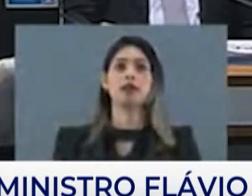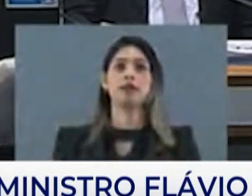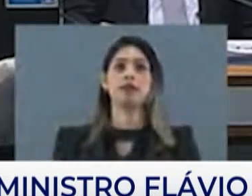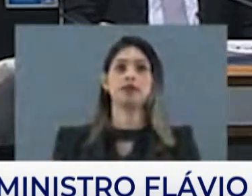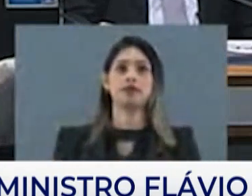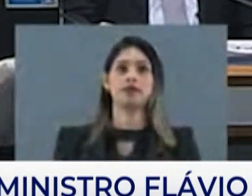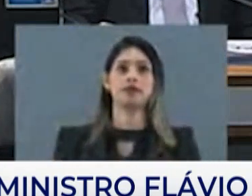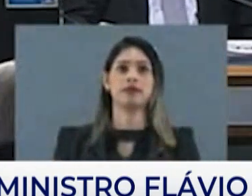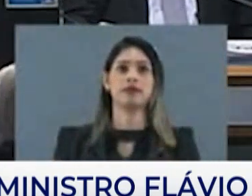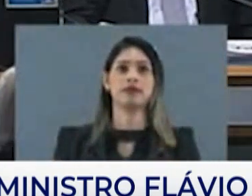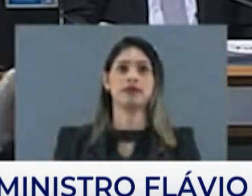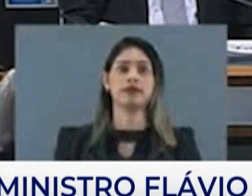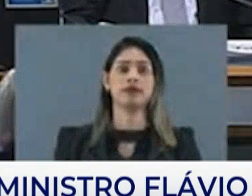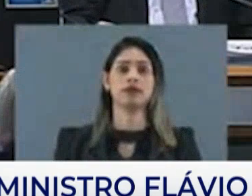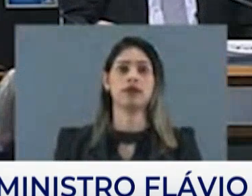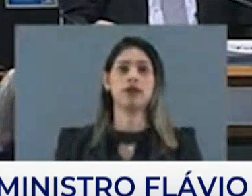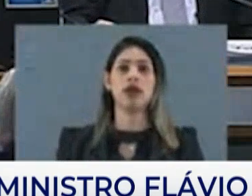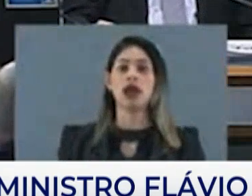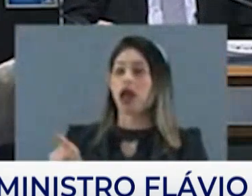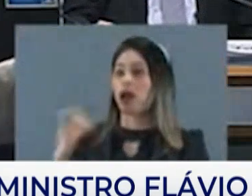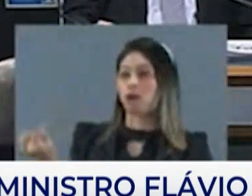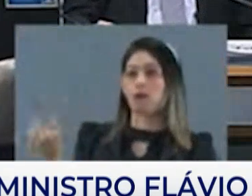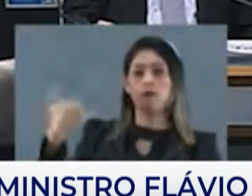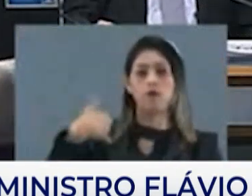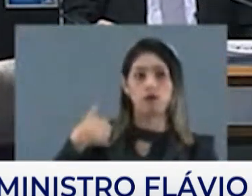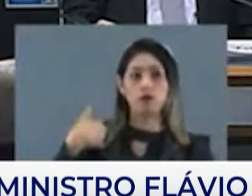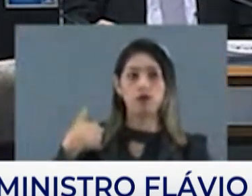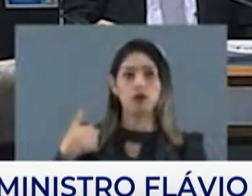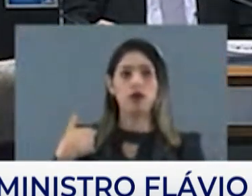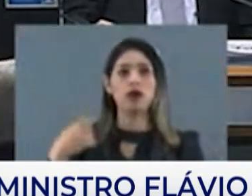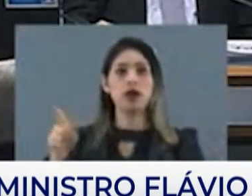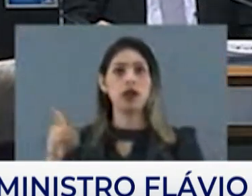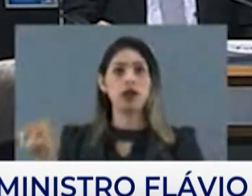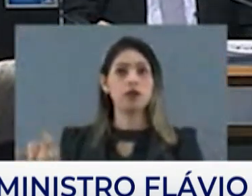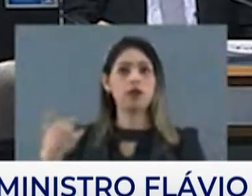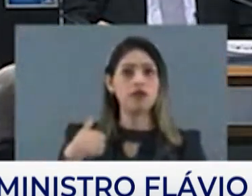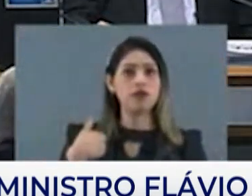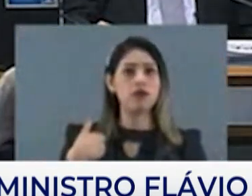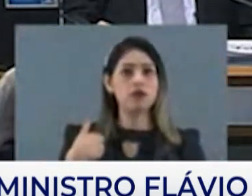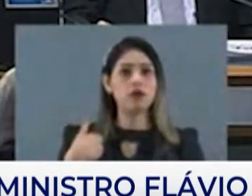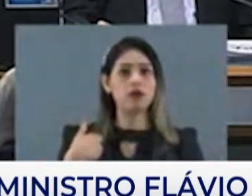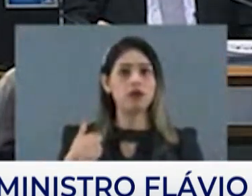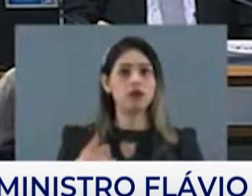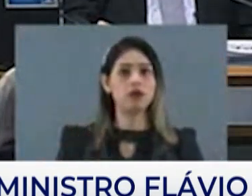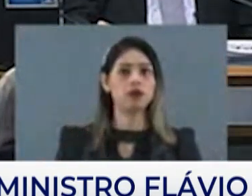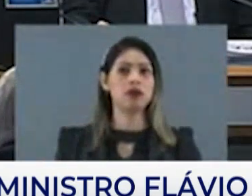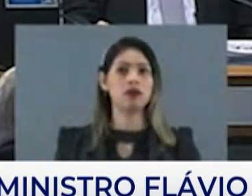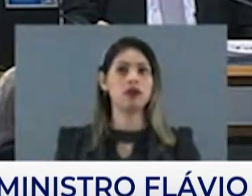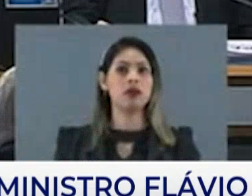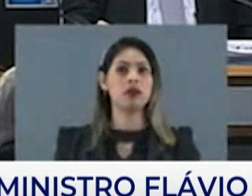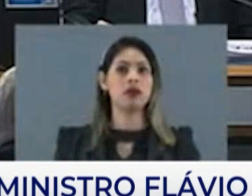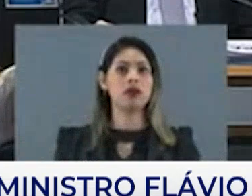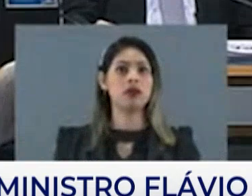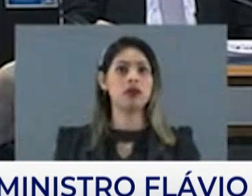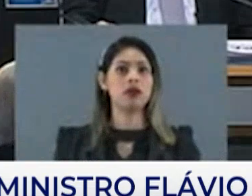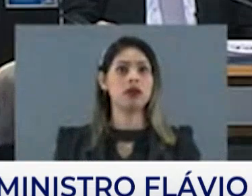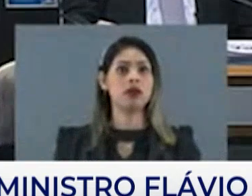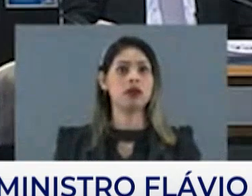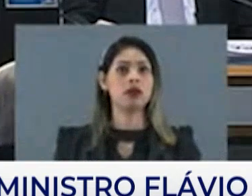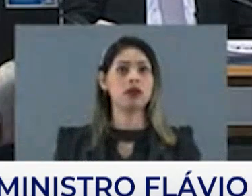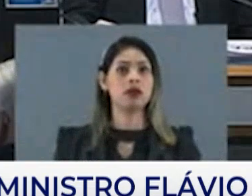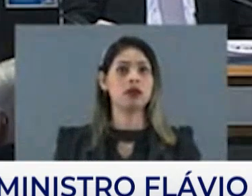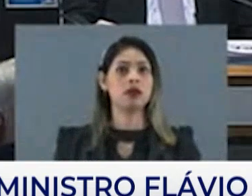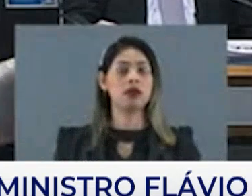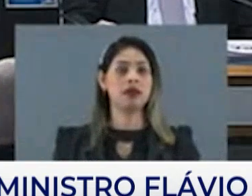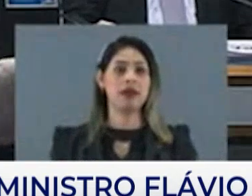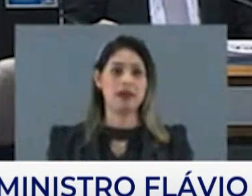blocos e e os indicados respondem um Após o Outro para conseguir a aprovação os candidatos precisam